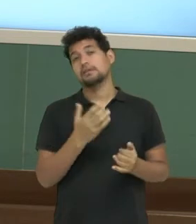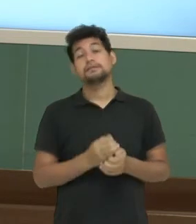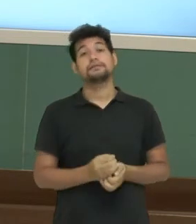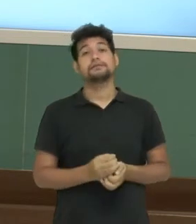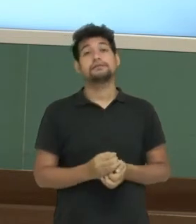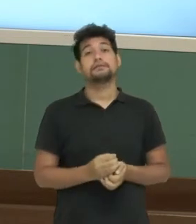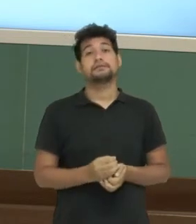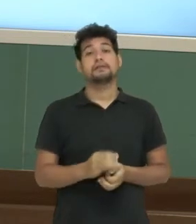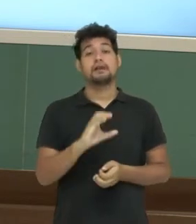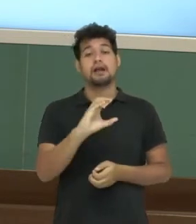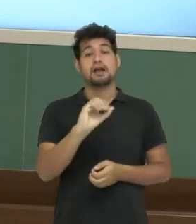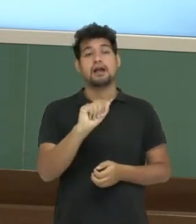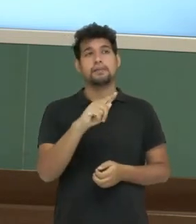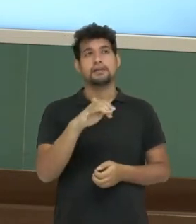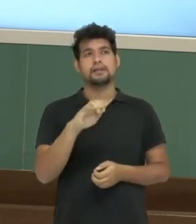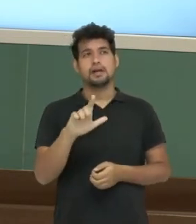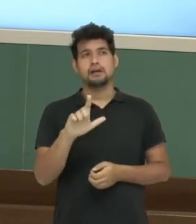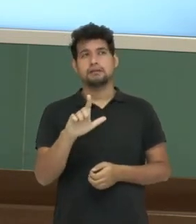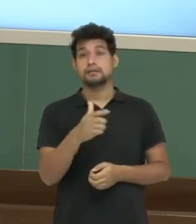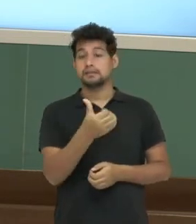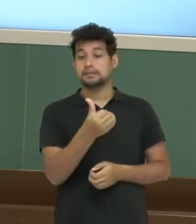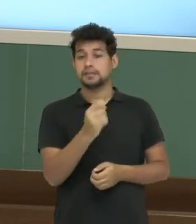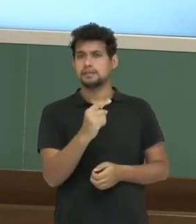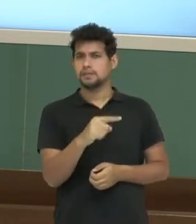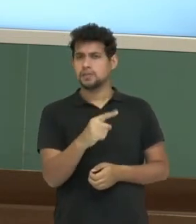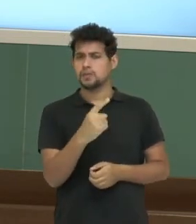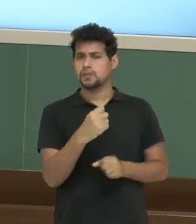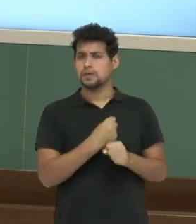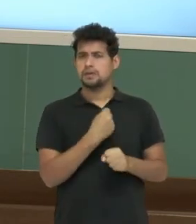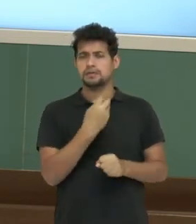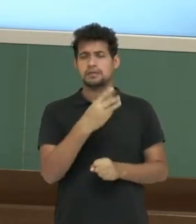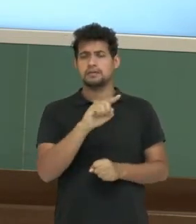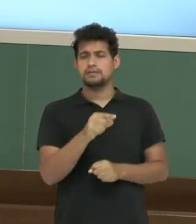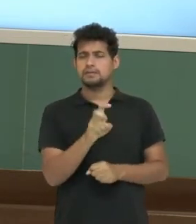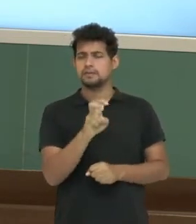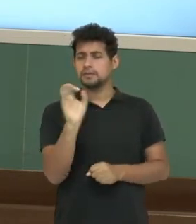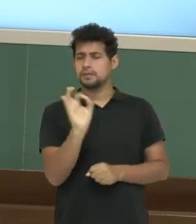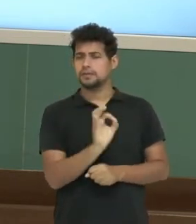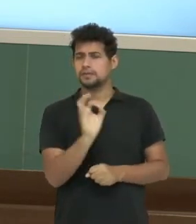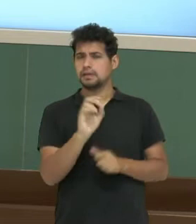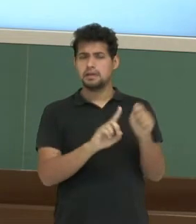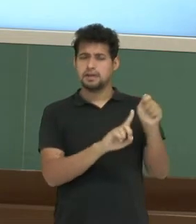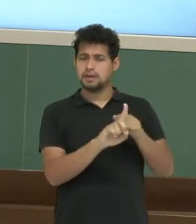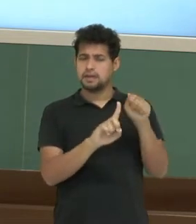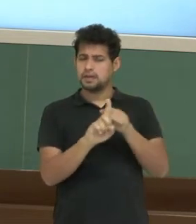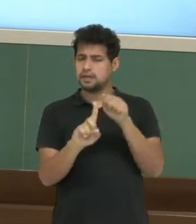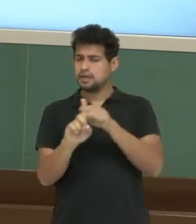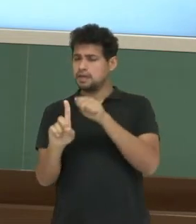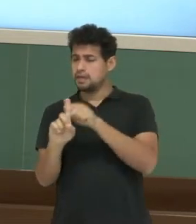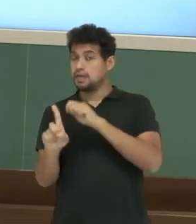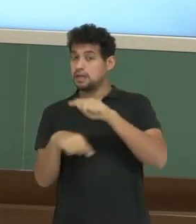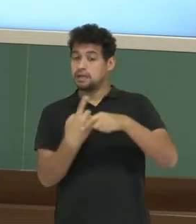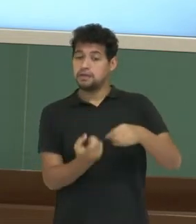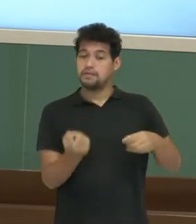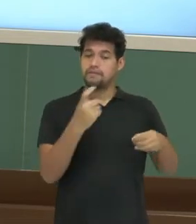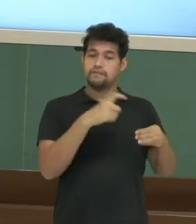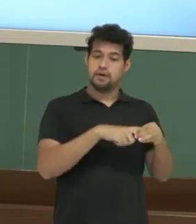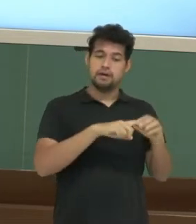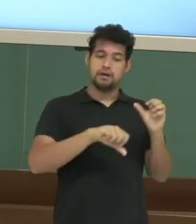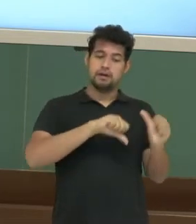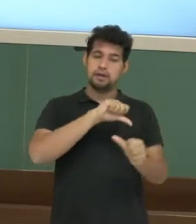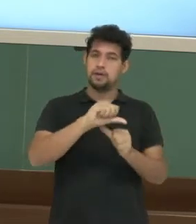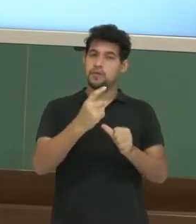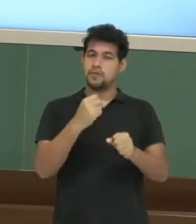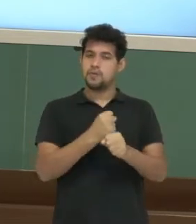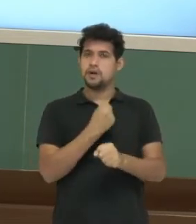Capital, 6.000. O tempo é um ano. A taxa, 3,5% ao mês. Então, volta lá no tempo e transforma esse um